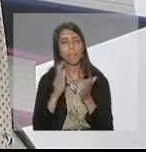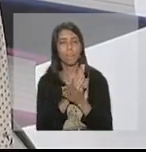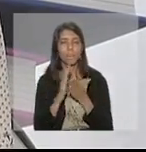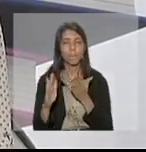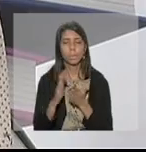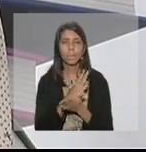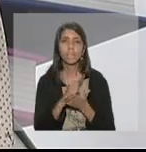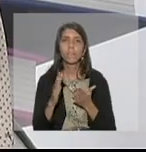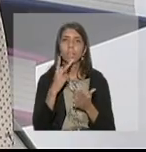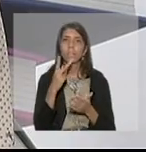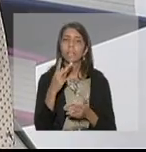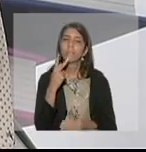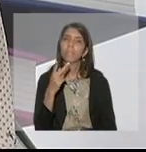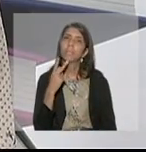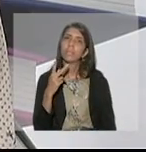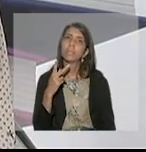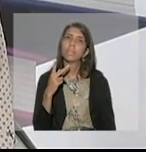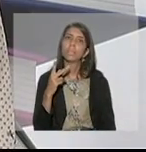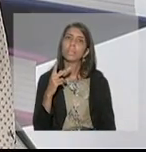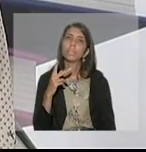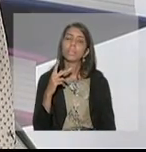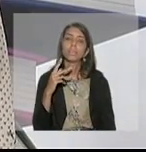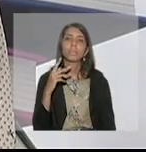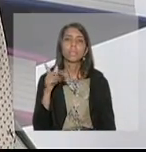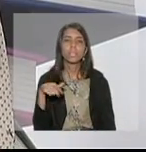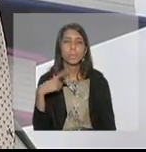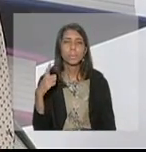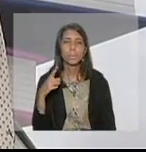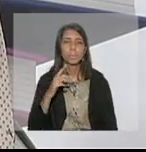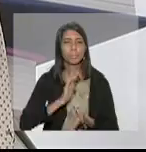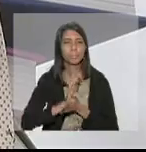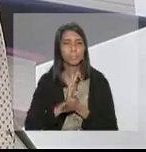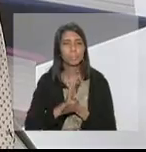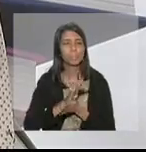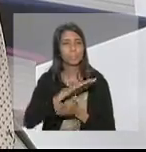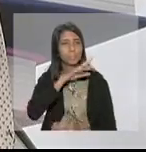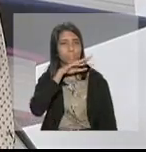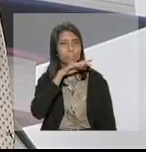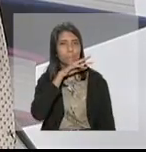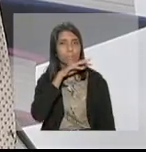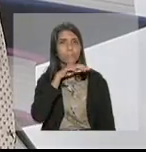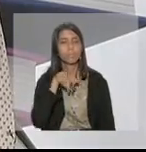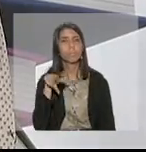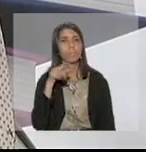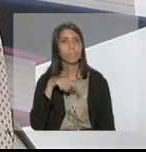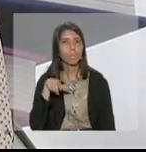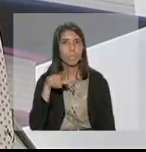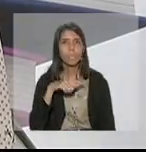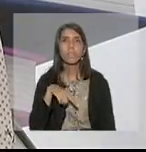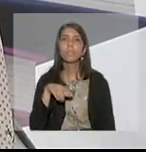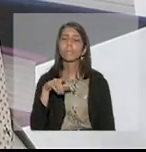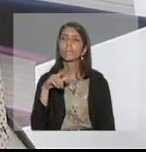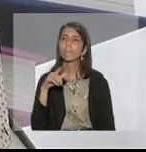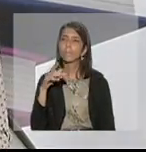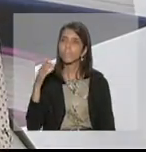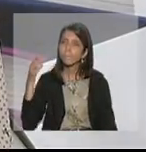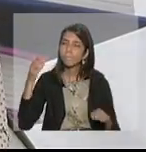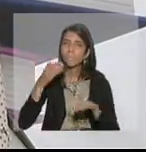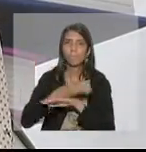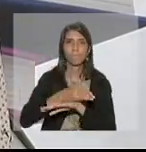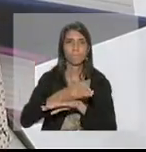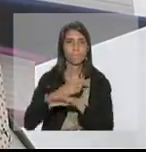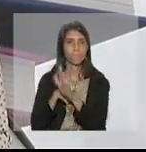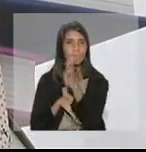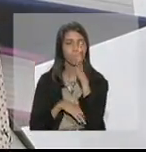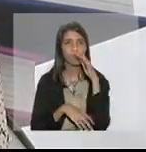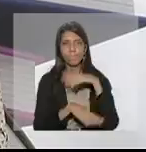uns detalhezinhos da história, mas depois de tanta crueldade, eles foram adentro na